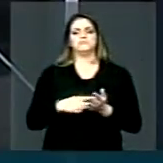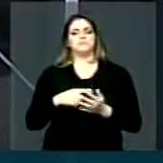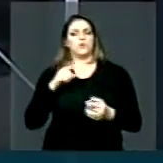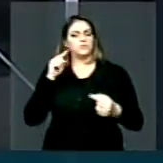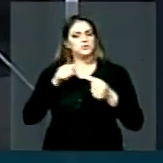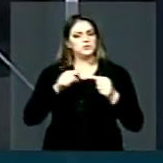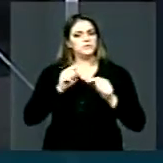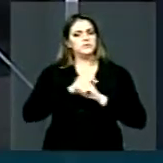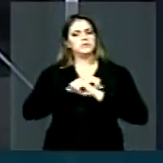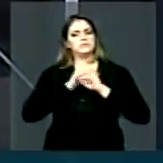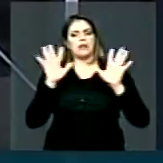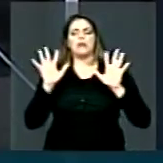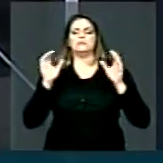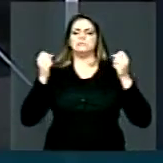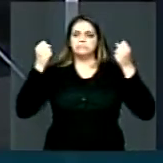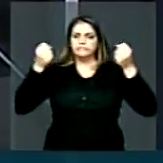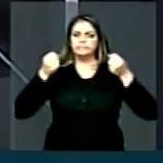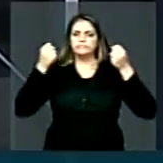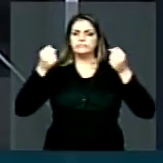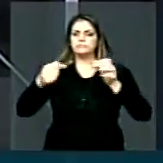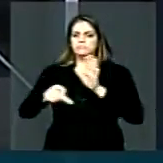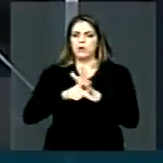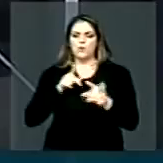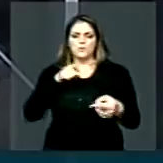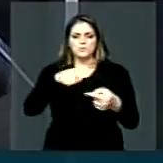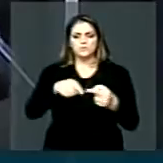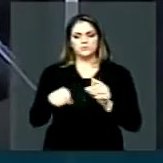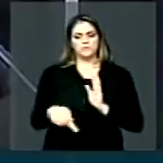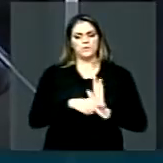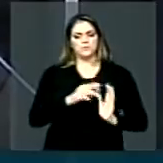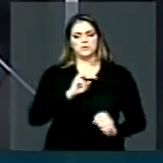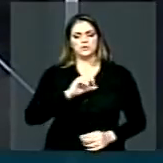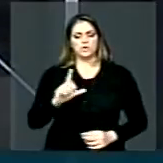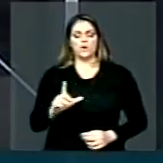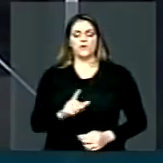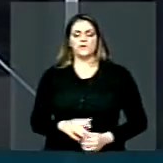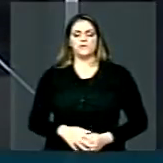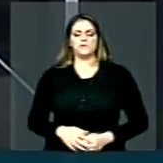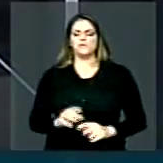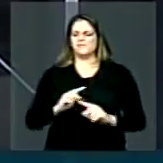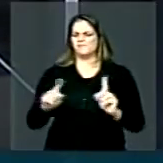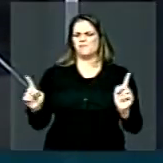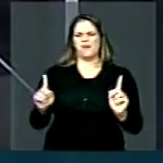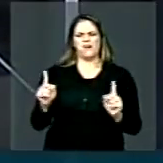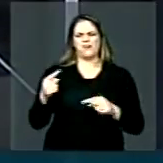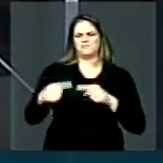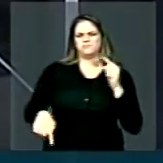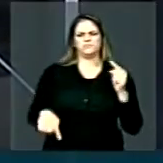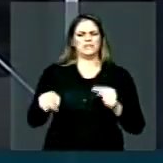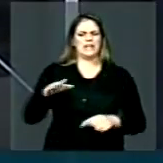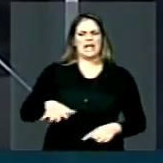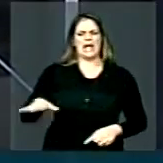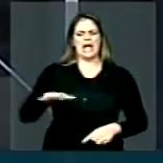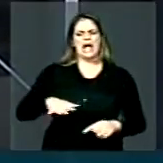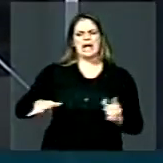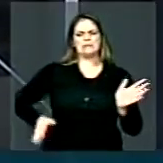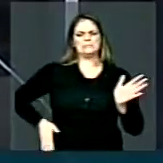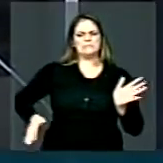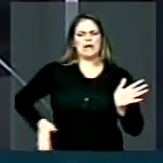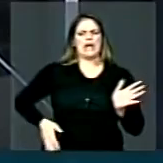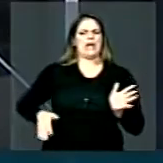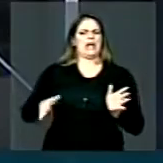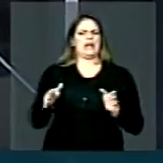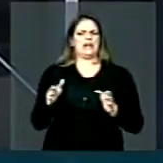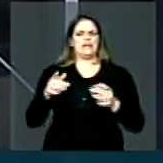ideológico, com bandeiras, sim, bandeiras do PSOL, entende? E nenhuma ligação com setores